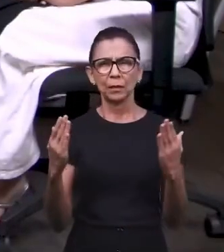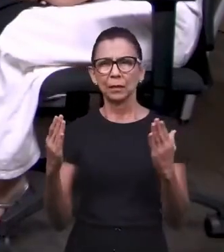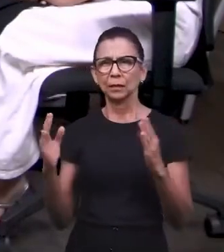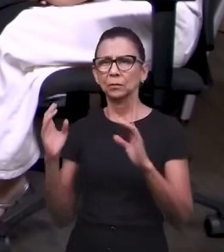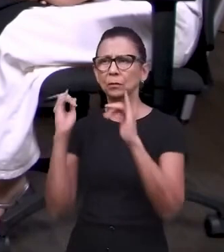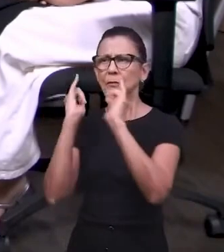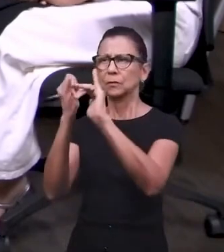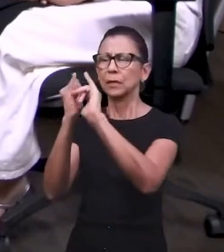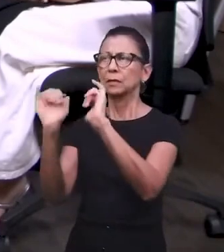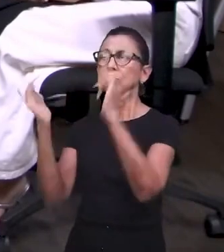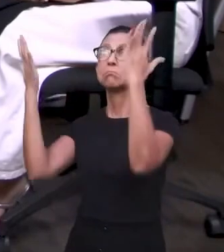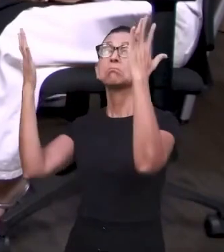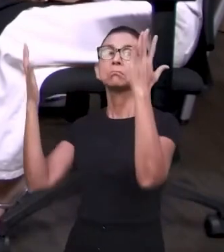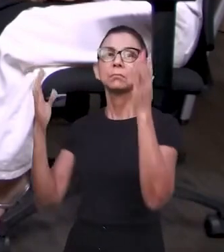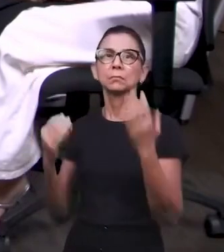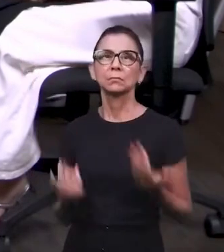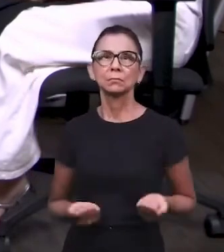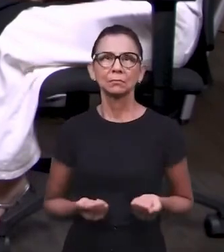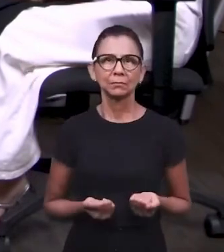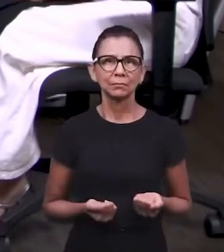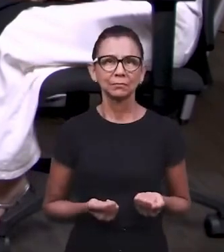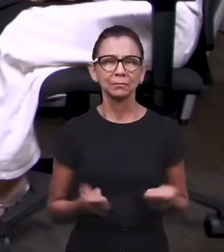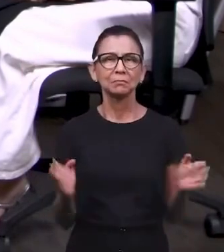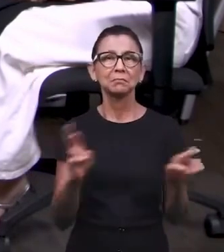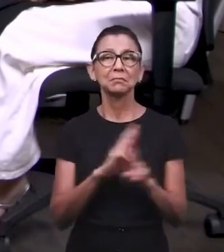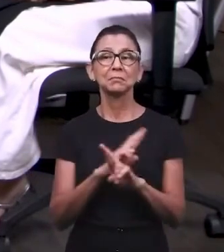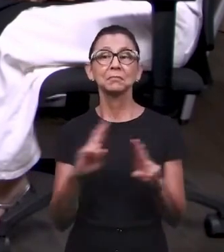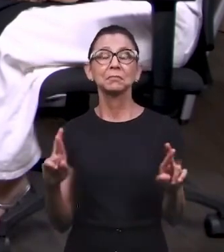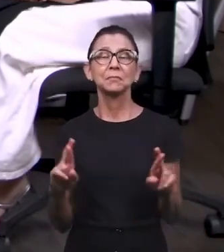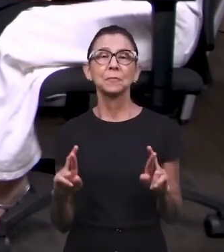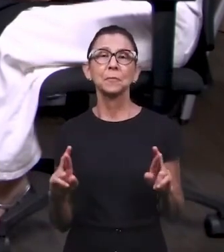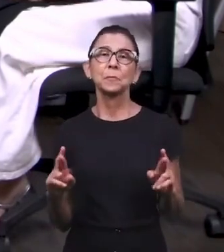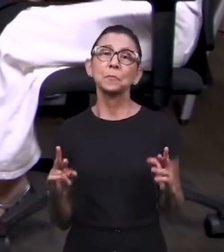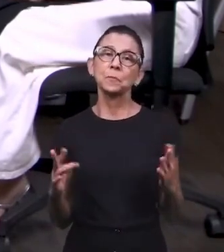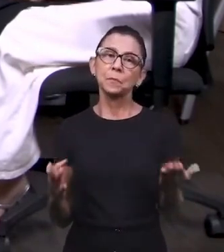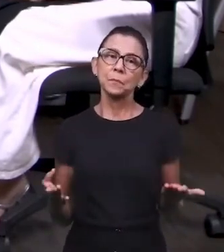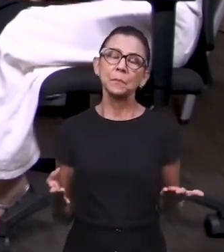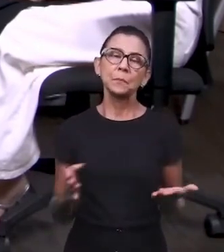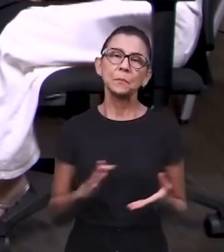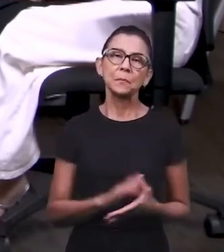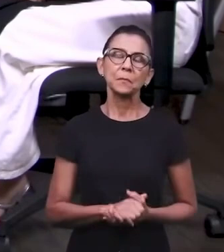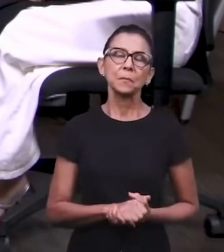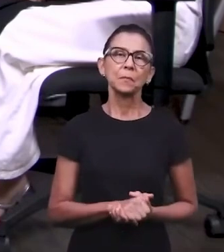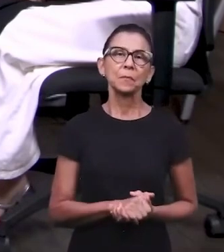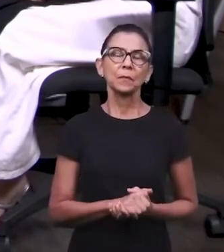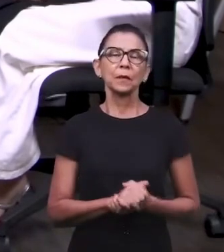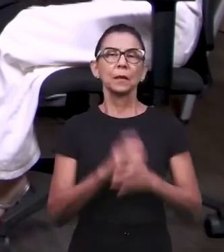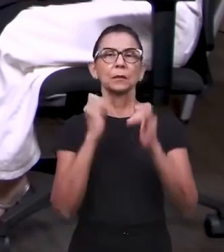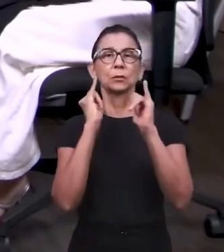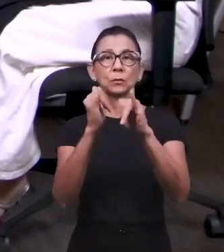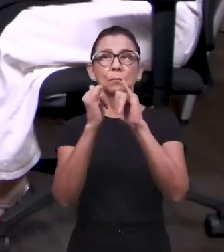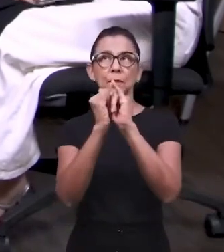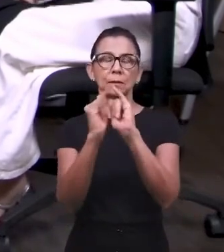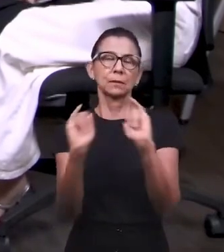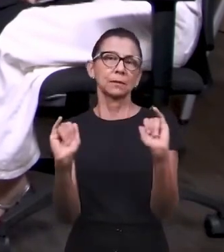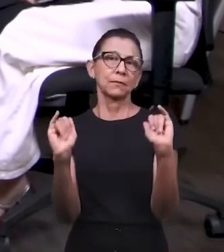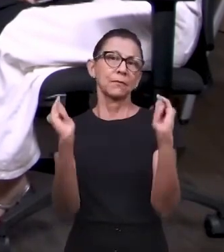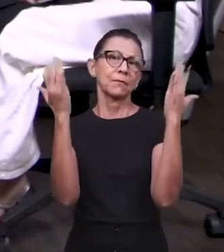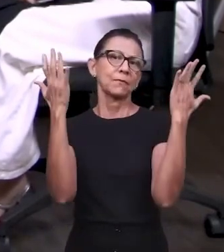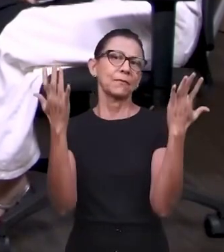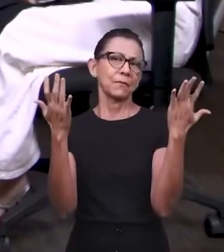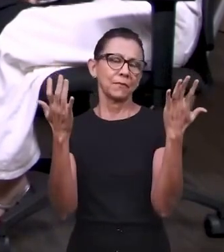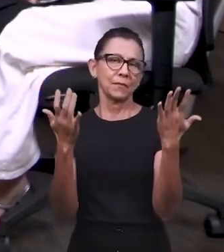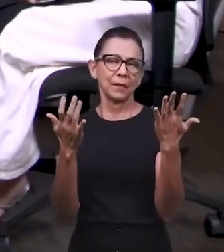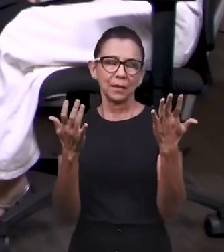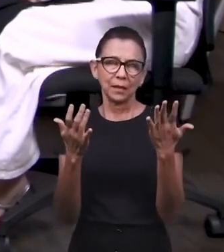festas bom o assunto tá bem ligado ao Trombetas e festas eh porque o